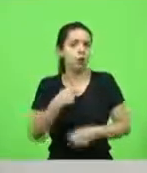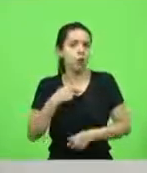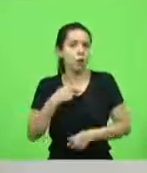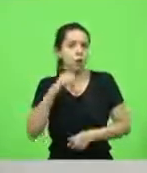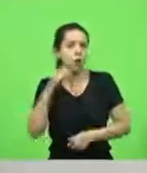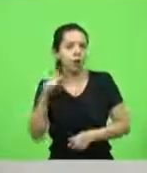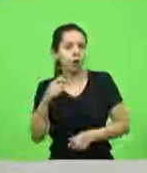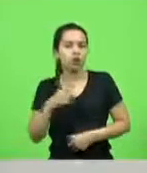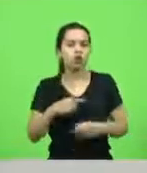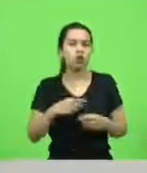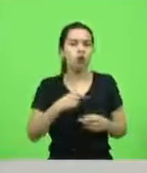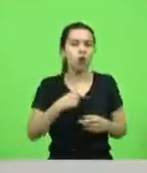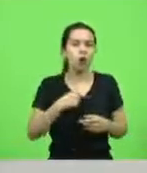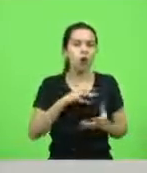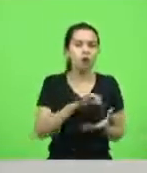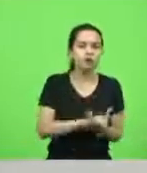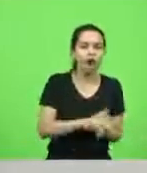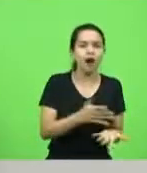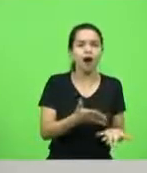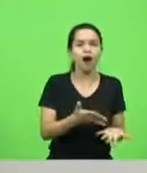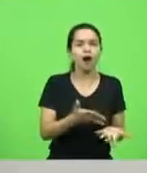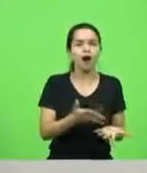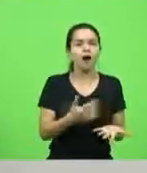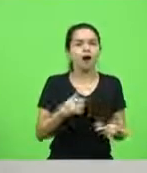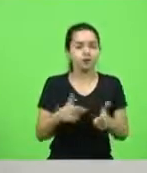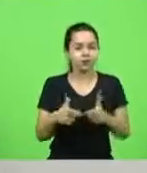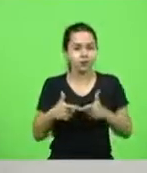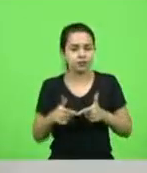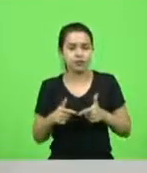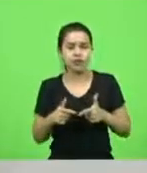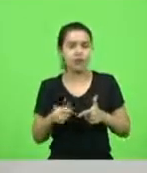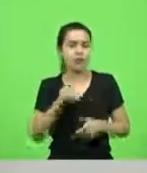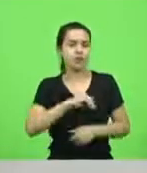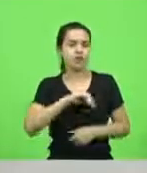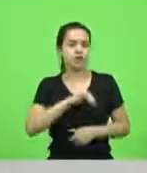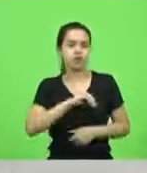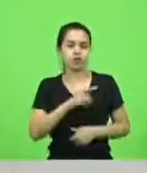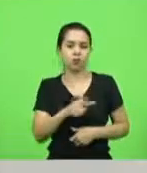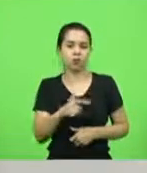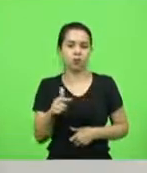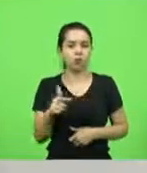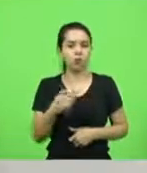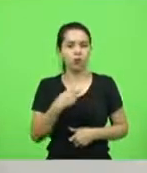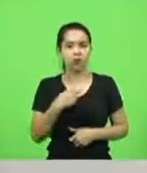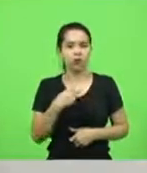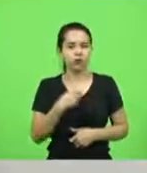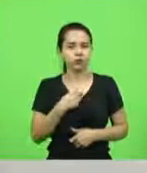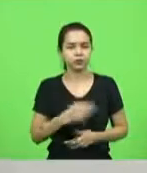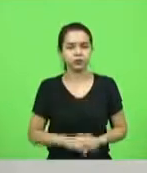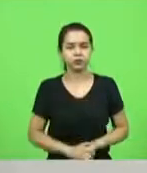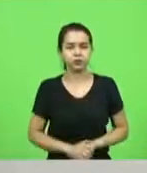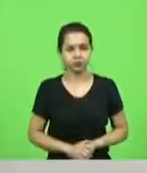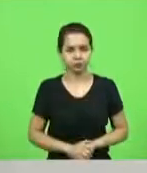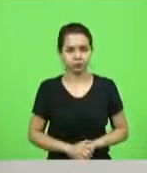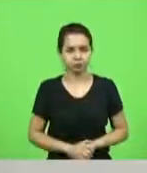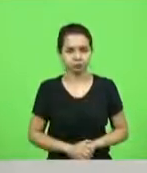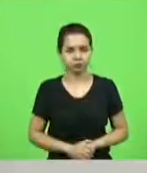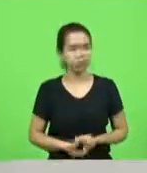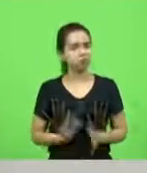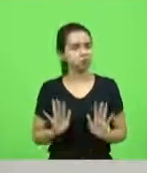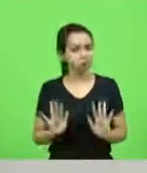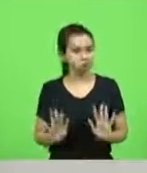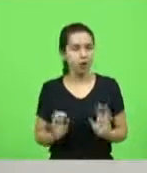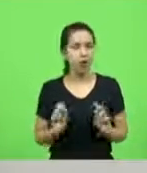pode casar não pode fazer nada que se pegar uma licença Não pode receber o benefício tranquilo aqui dentro dentro do